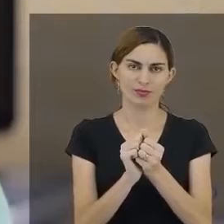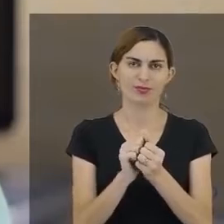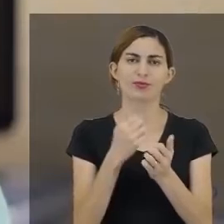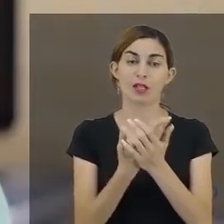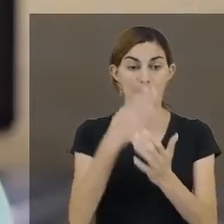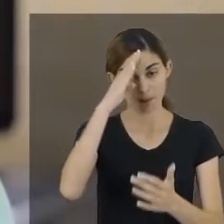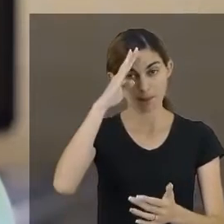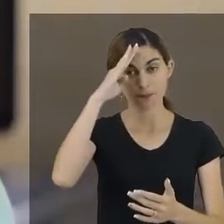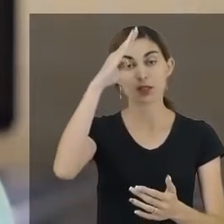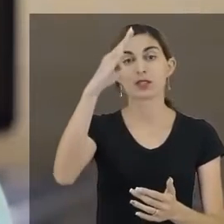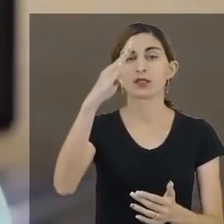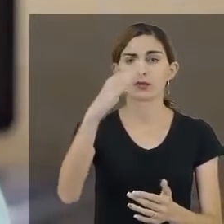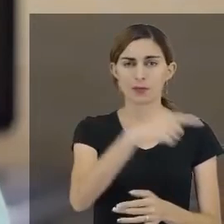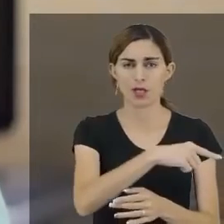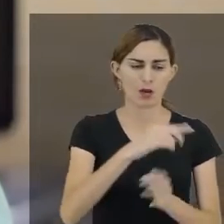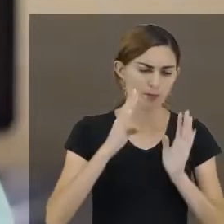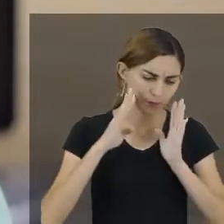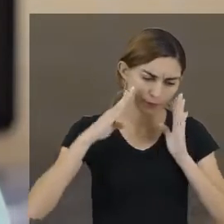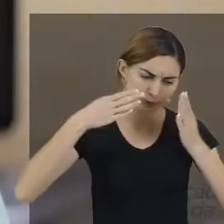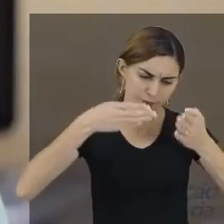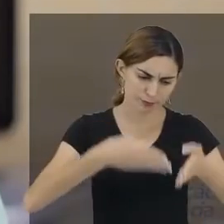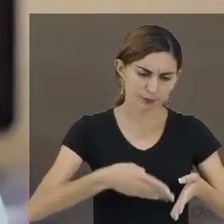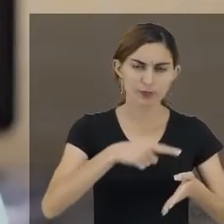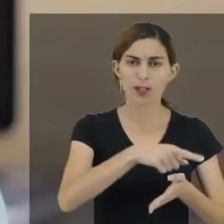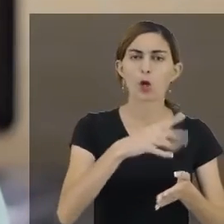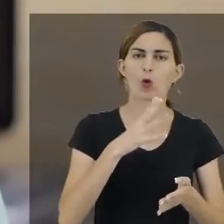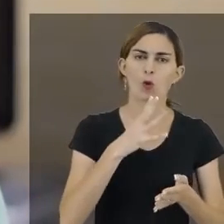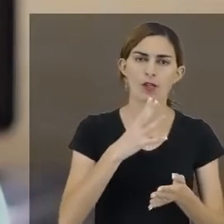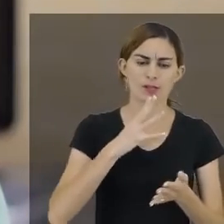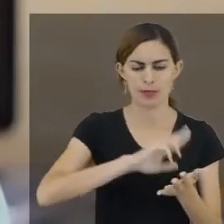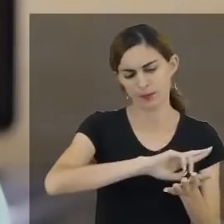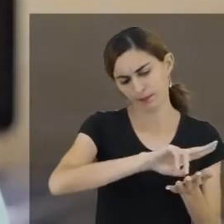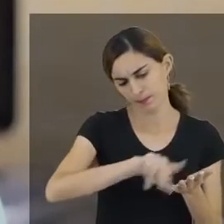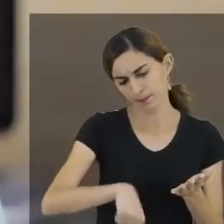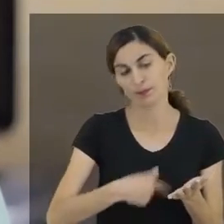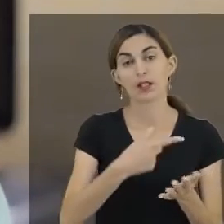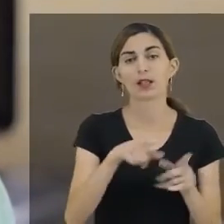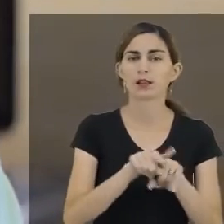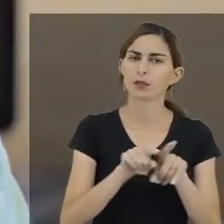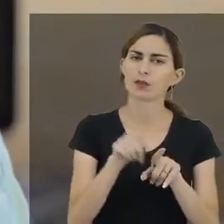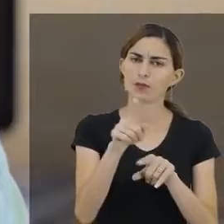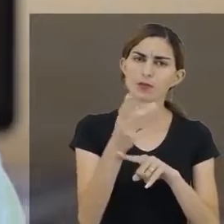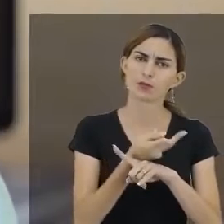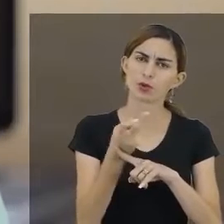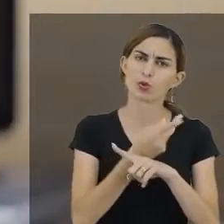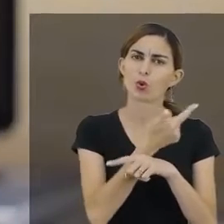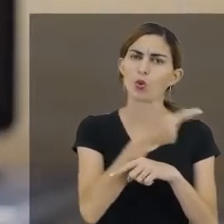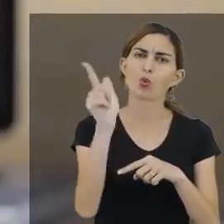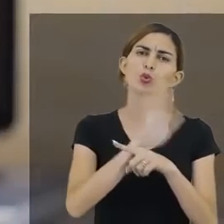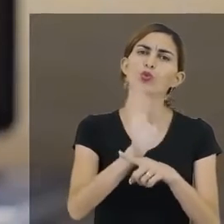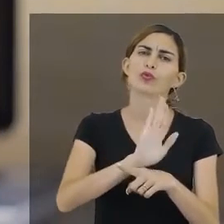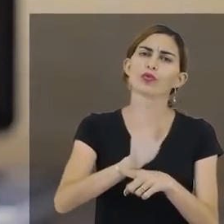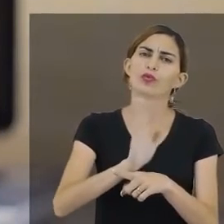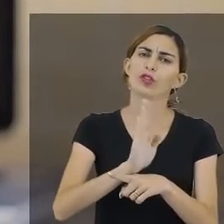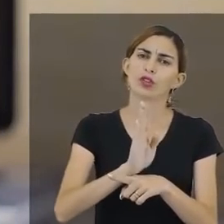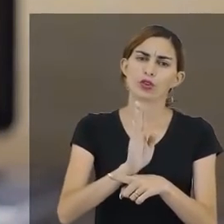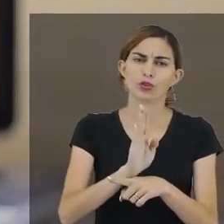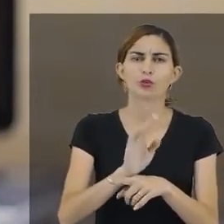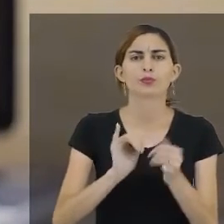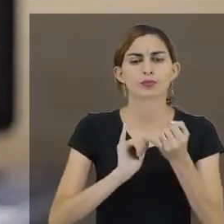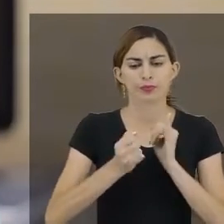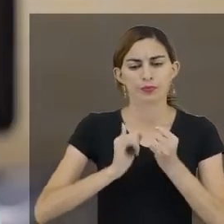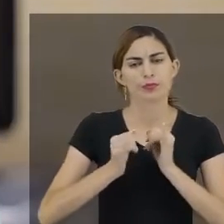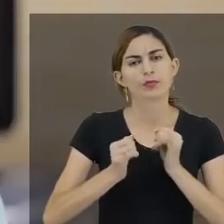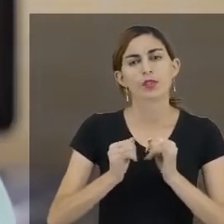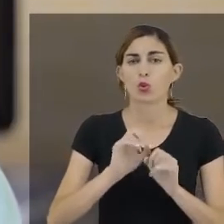tem a principal concentração de conhecimento. E também vocês podem procurar algum outro vídeo tutorial